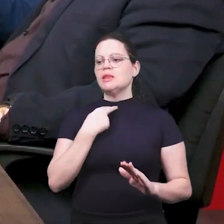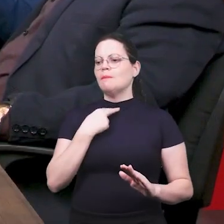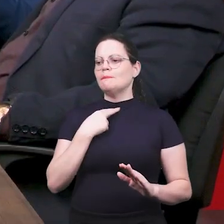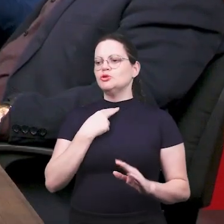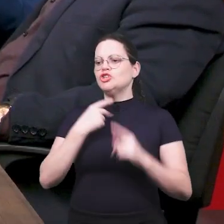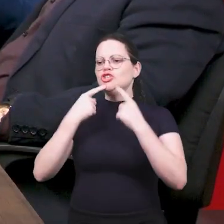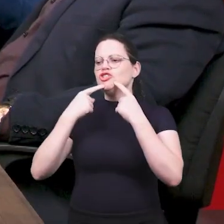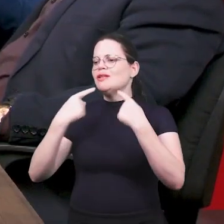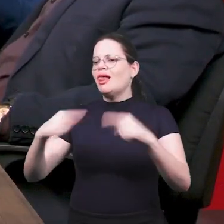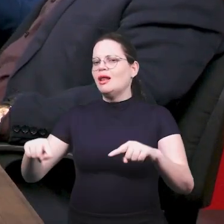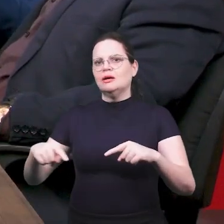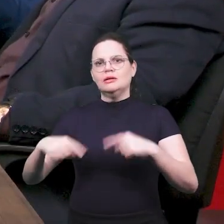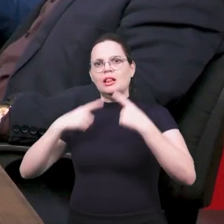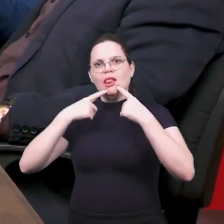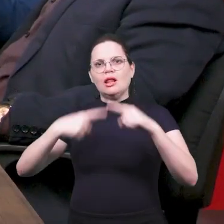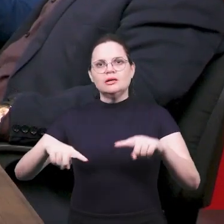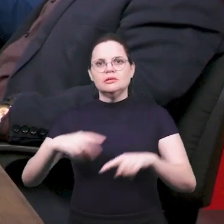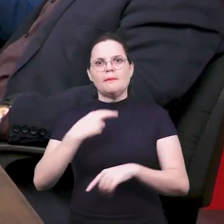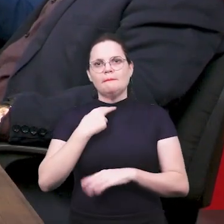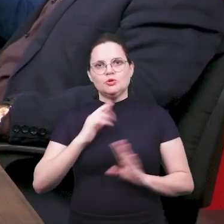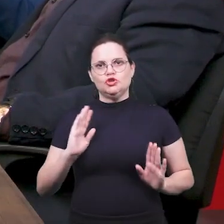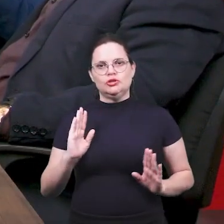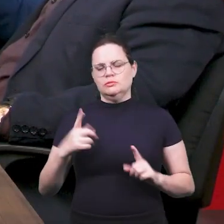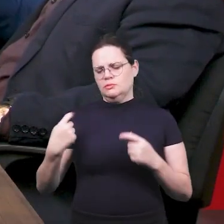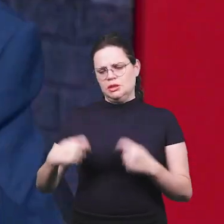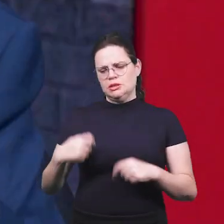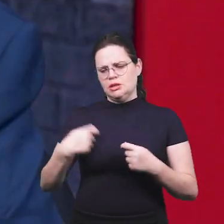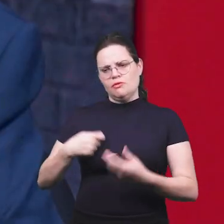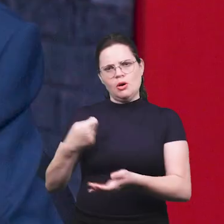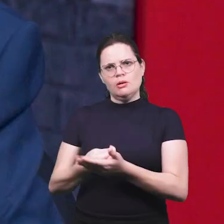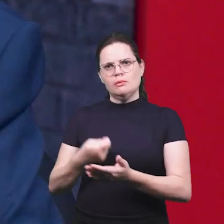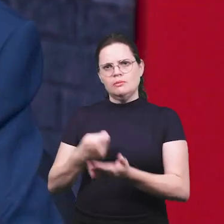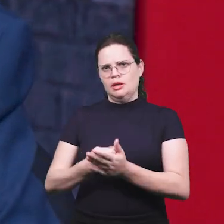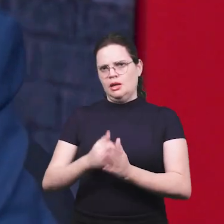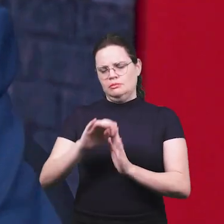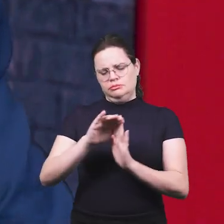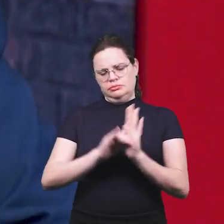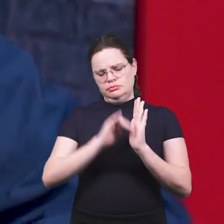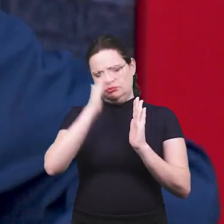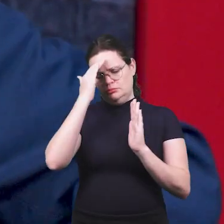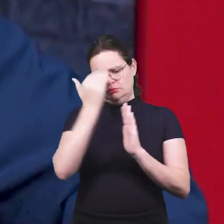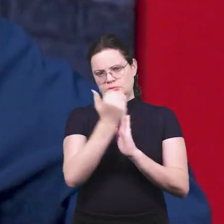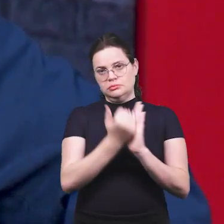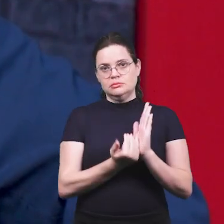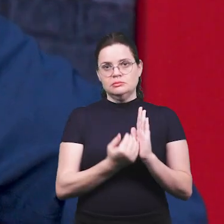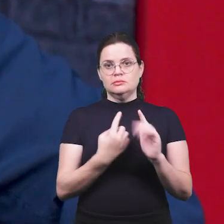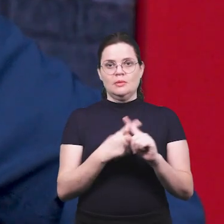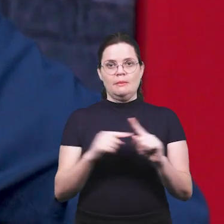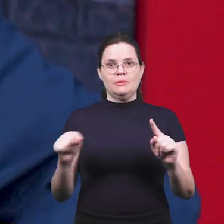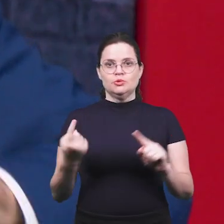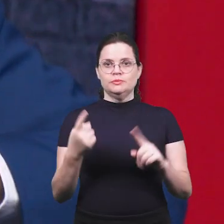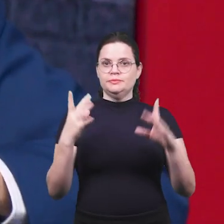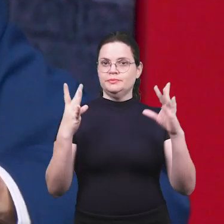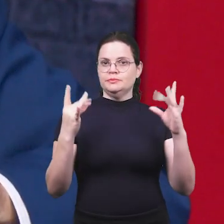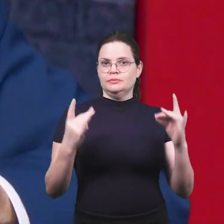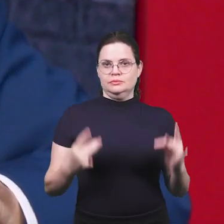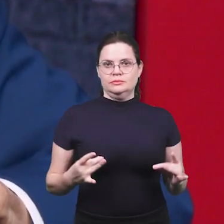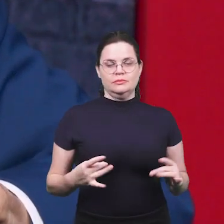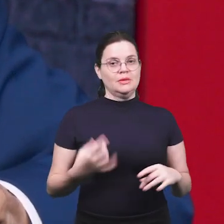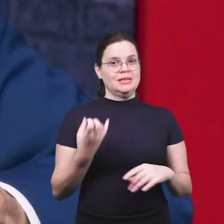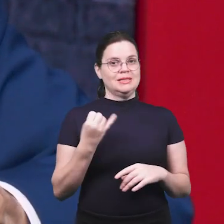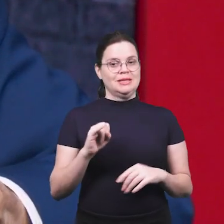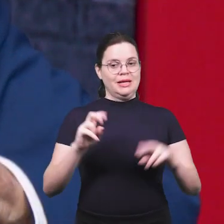eram indiscutíveis, era obrigada a seguir, mas tinha um detalhe: como se tratava